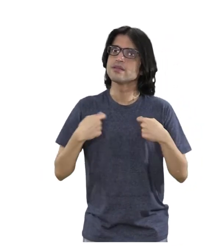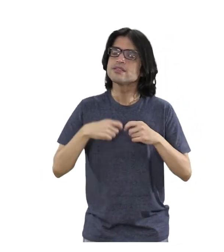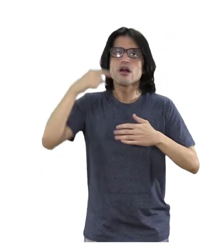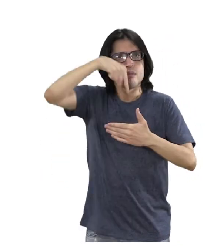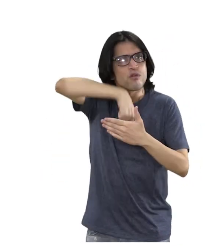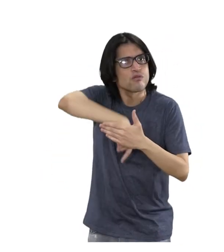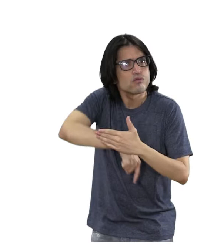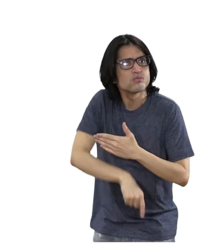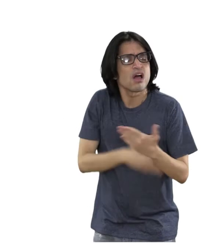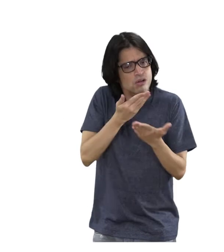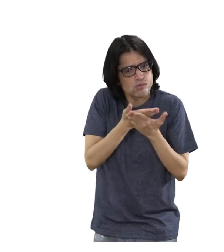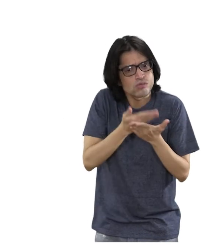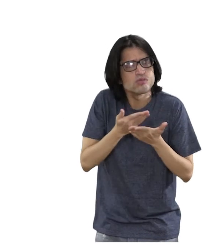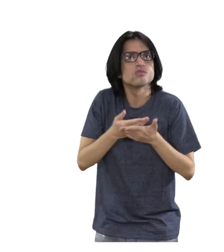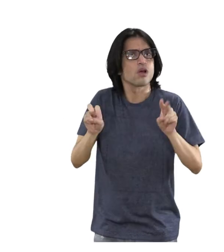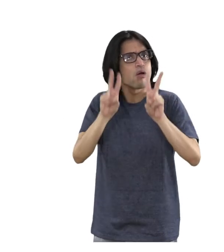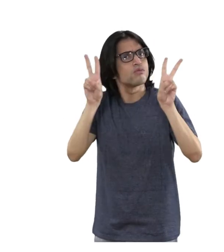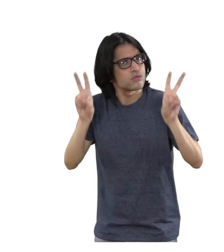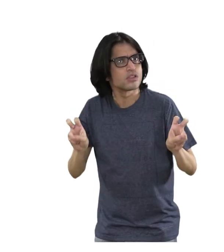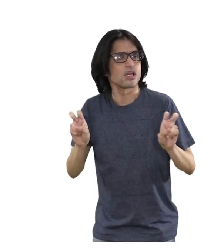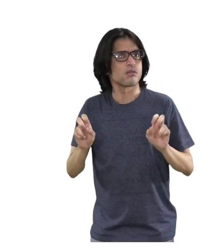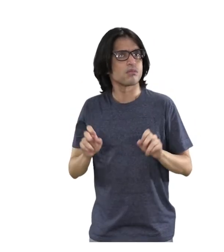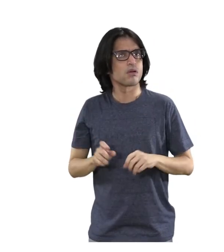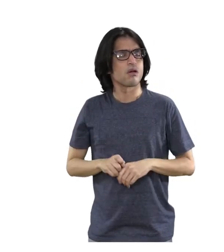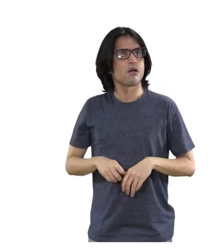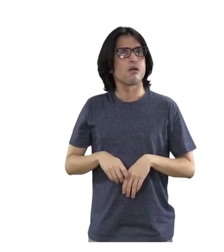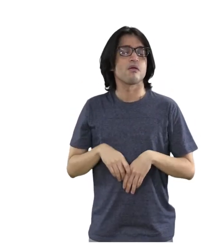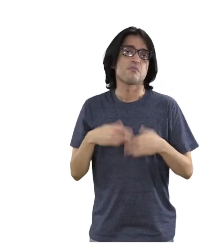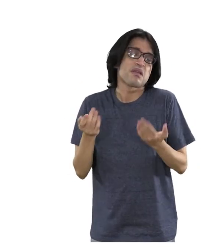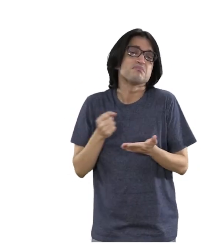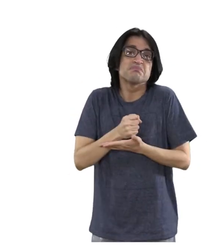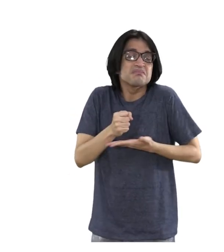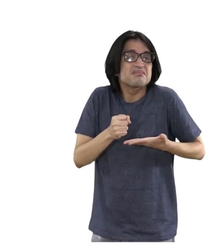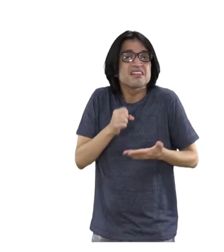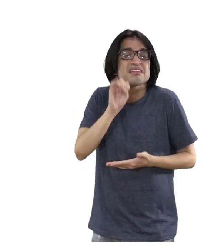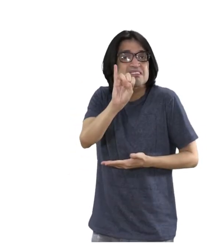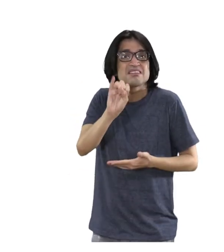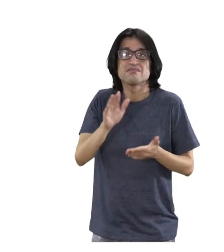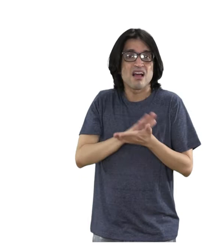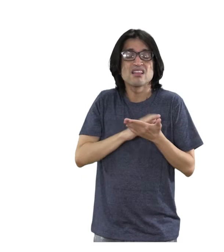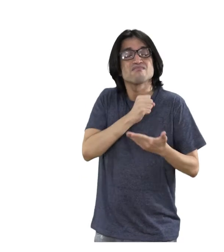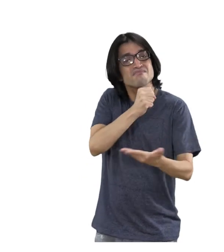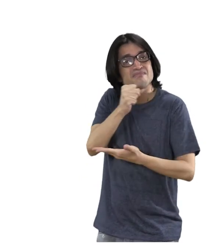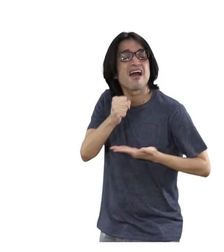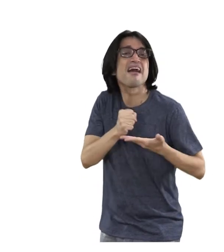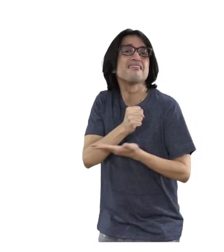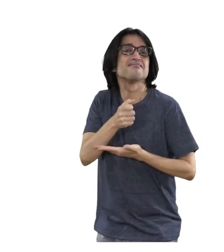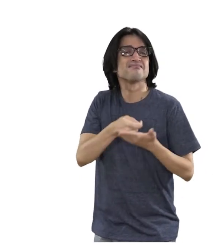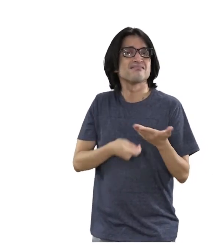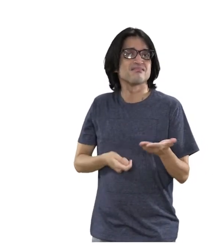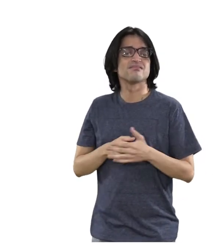seja, sobretudo convincente. Durante a construção do projeto do texto, o que é necessário nós